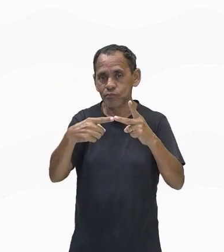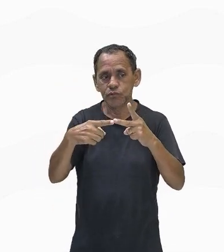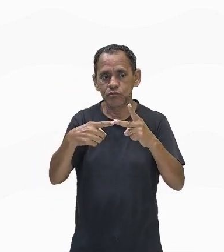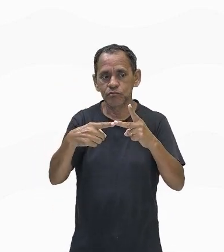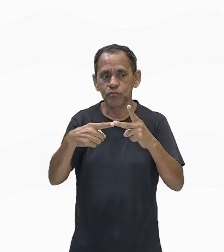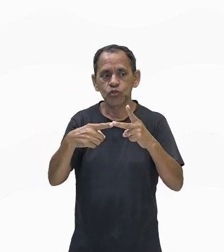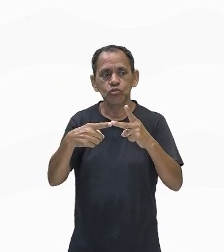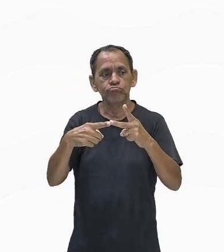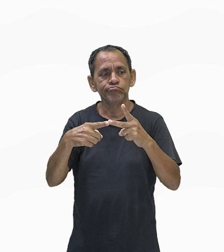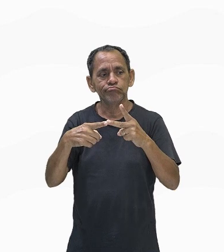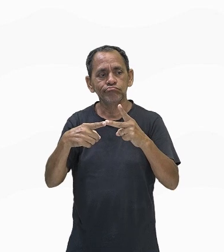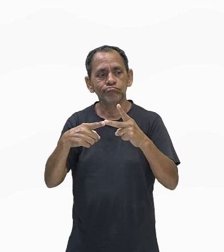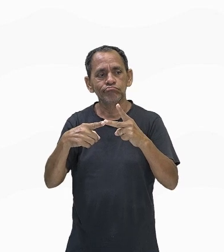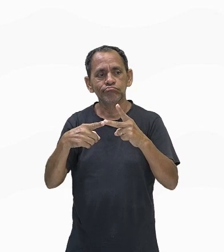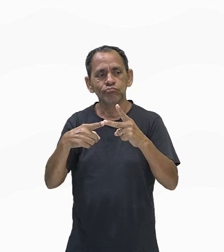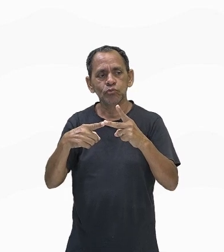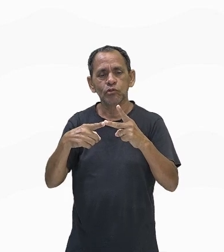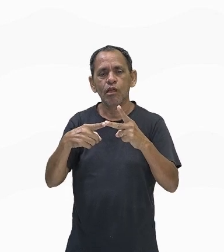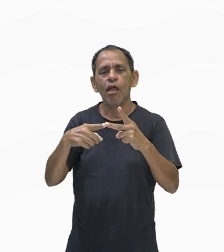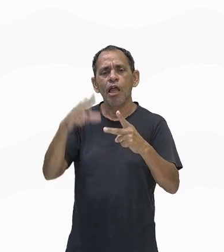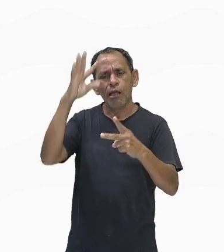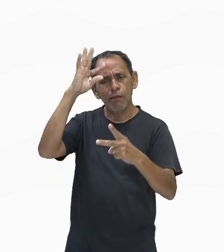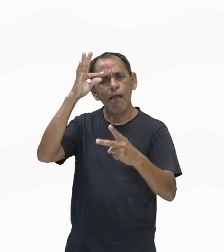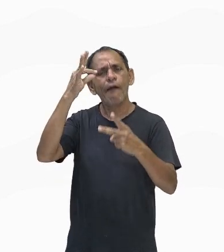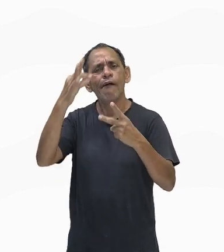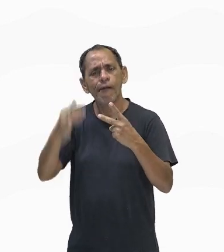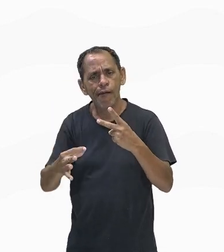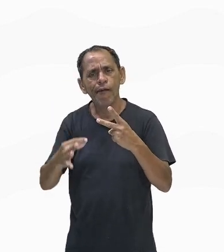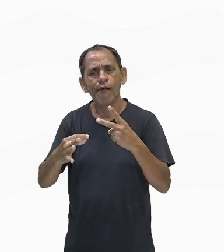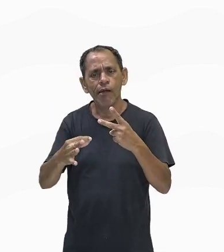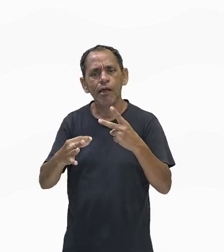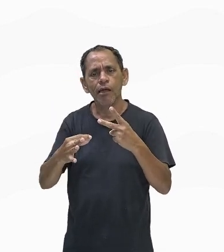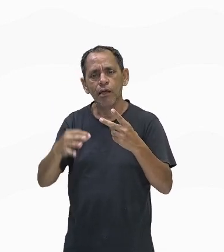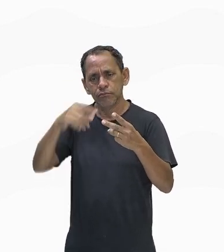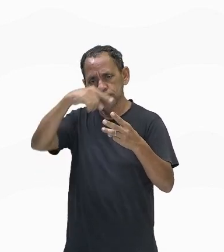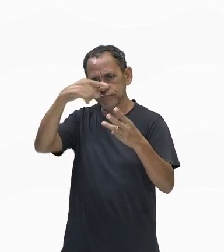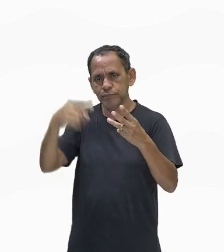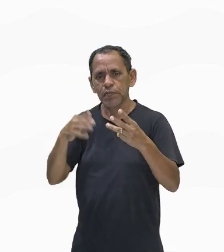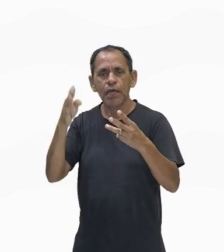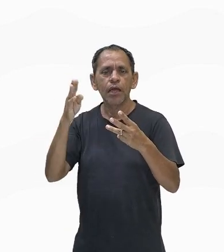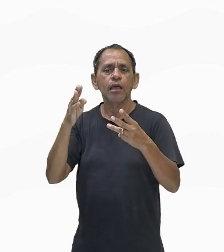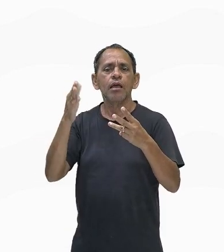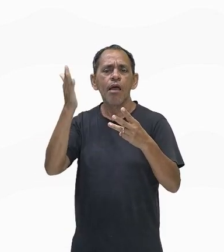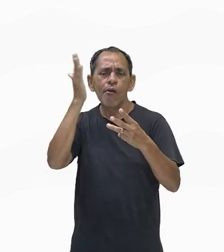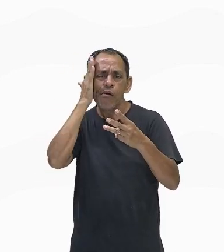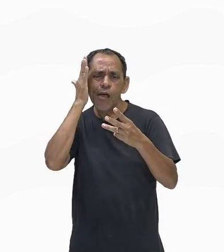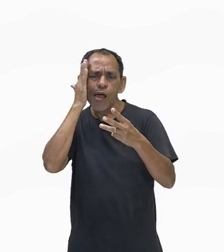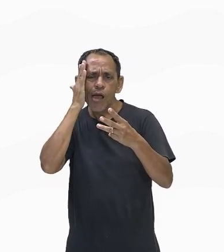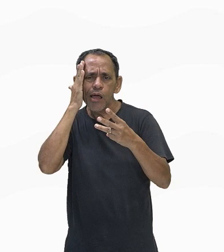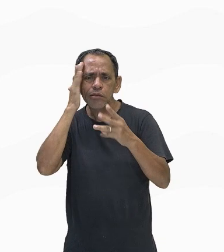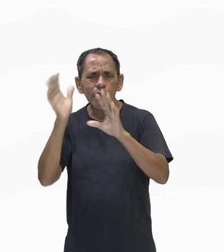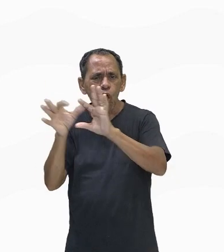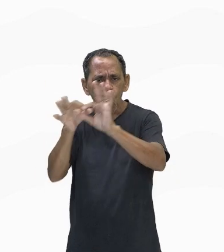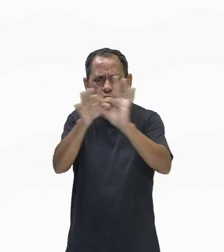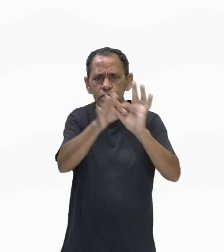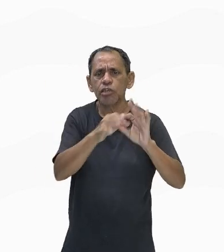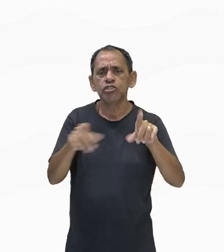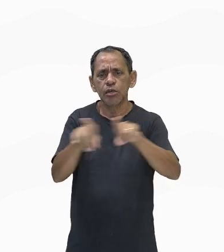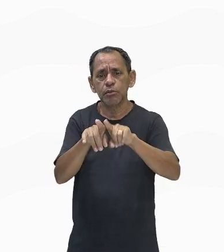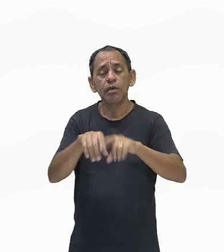e expressar essa emoção. E terceiro, entender o contexto, né? Então, nós precisamos